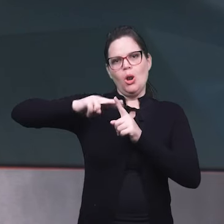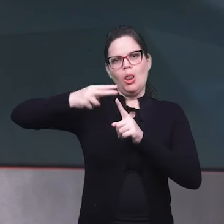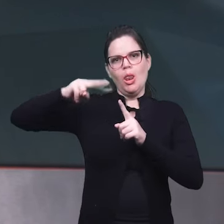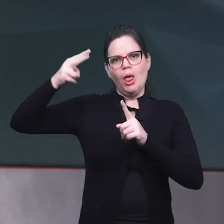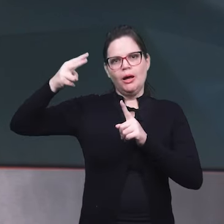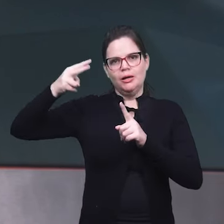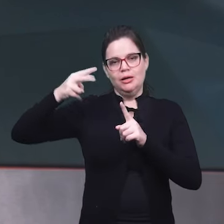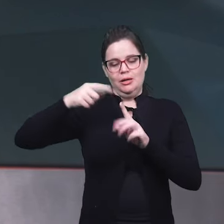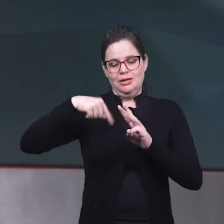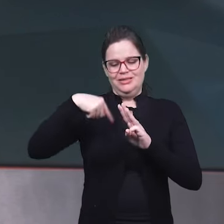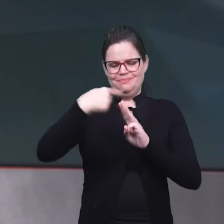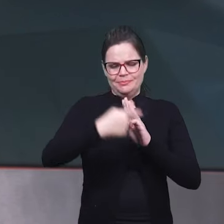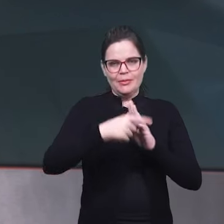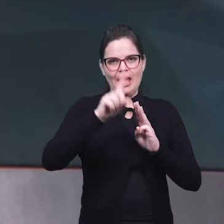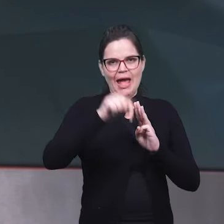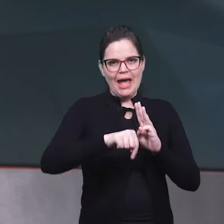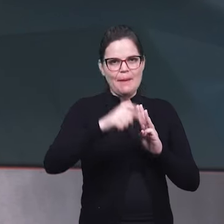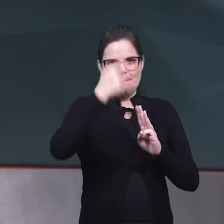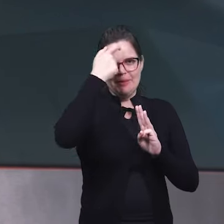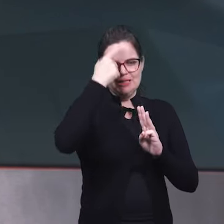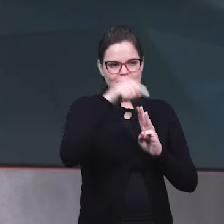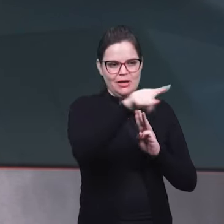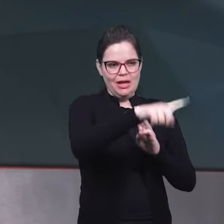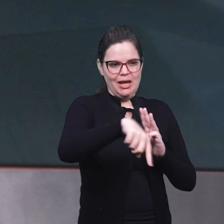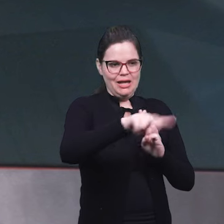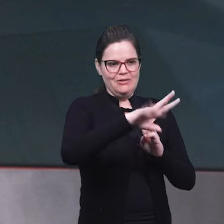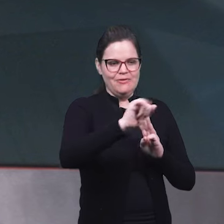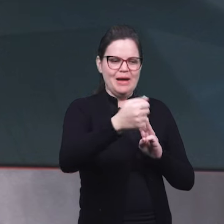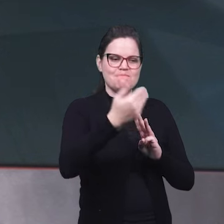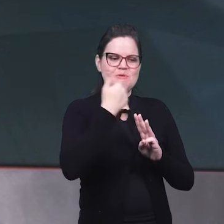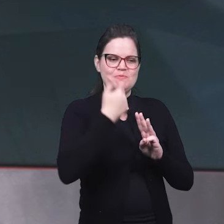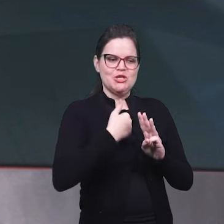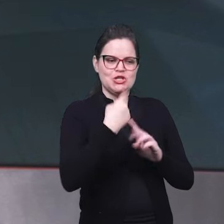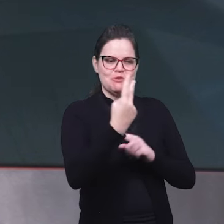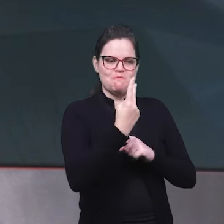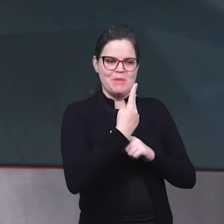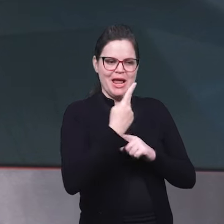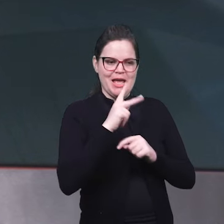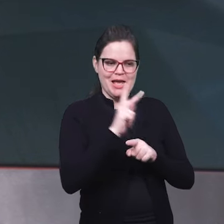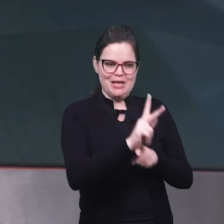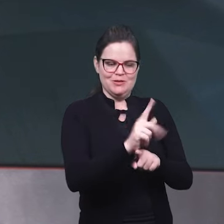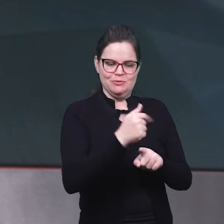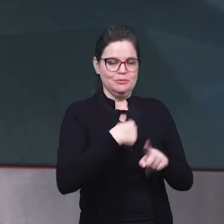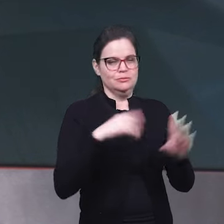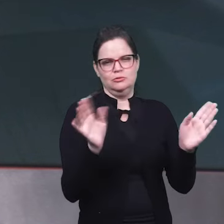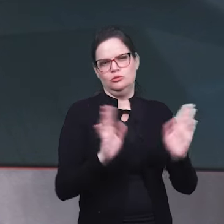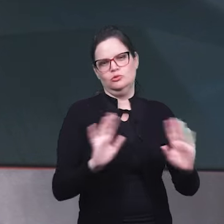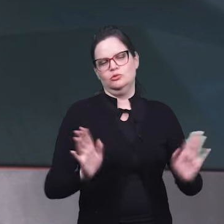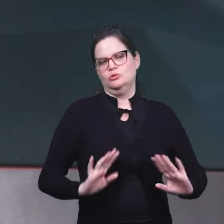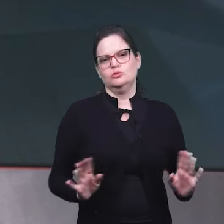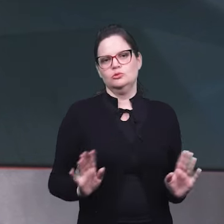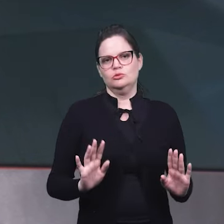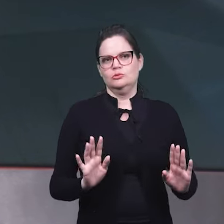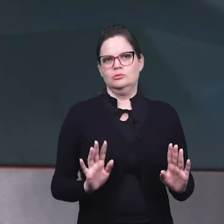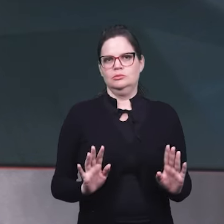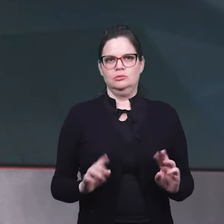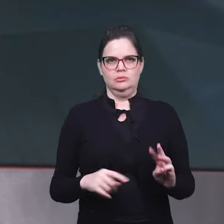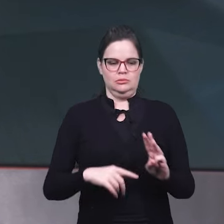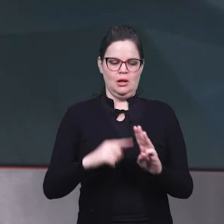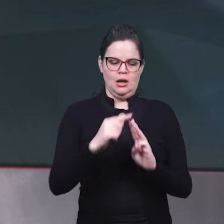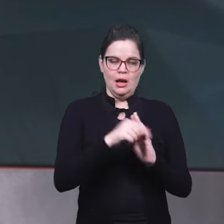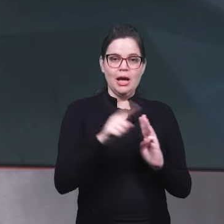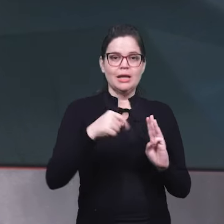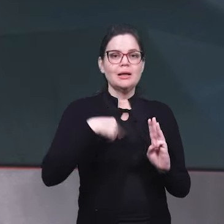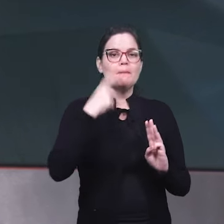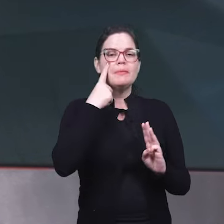que precisou recorrer a esse tipo de operação financeira, ficando ele